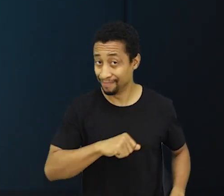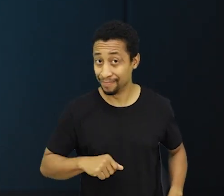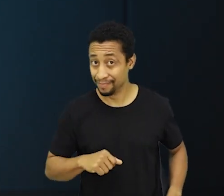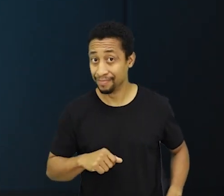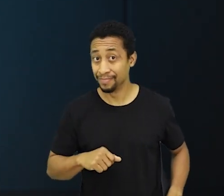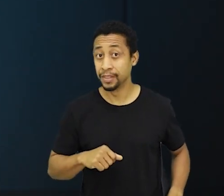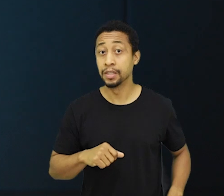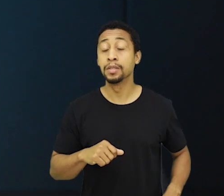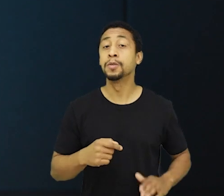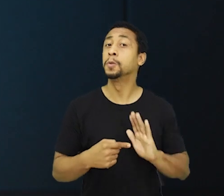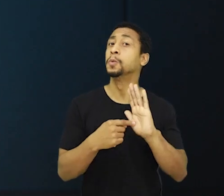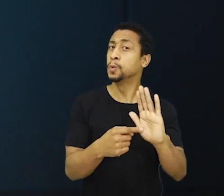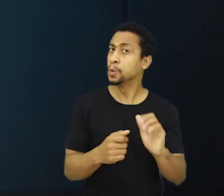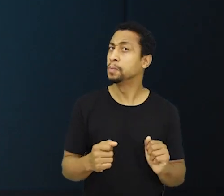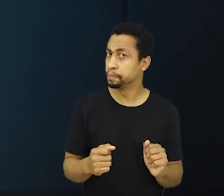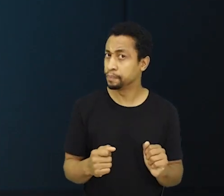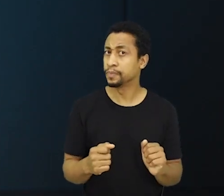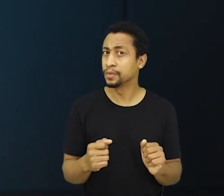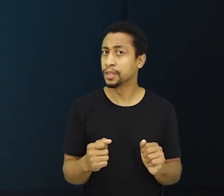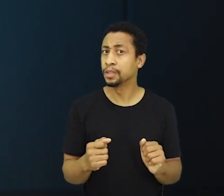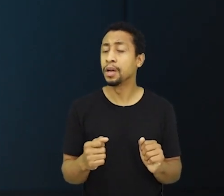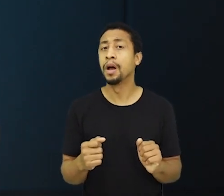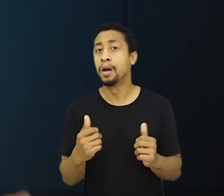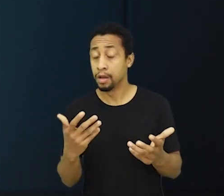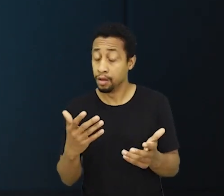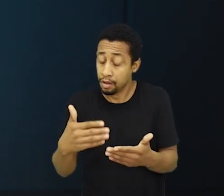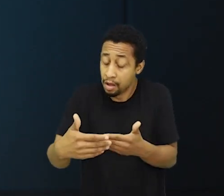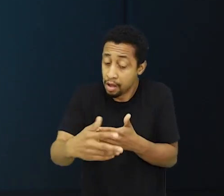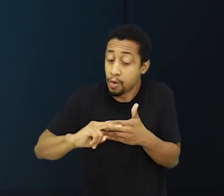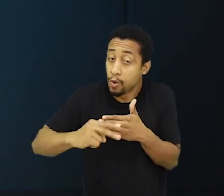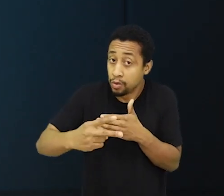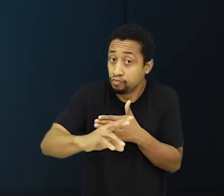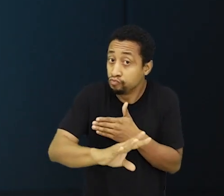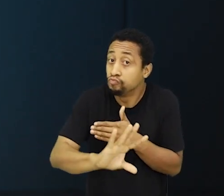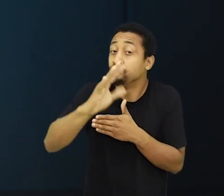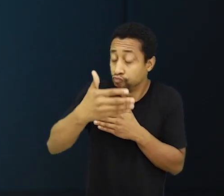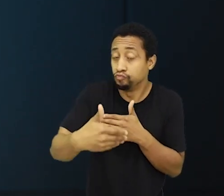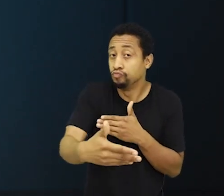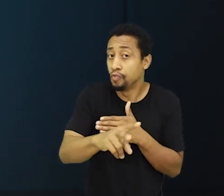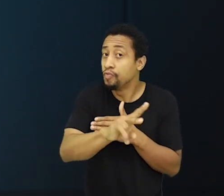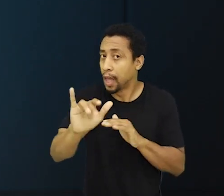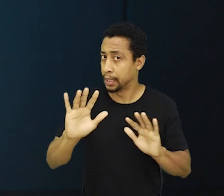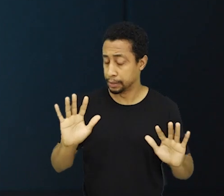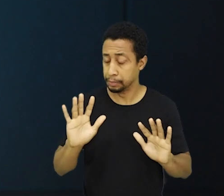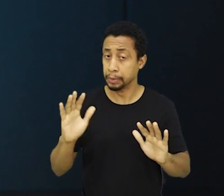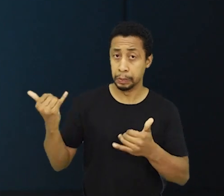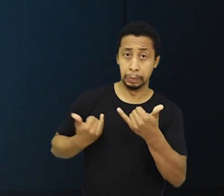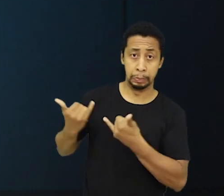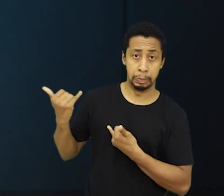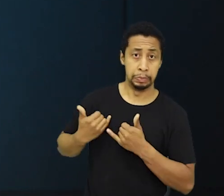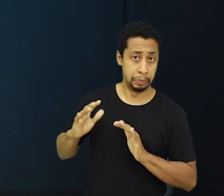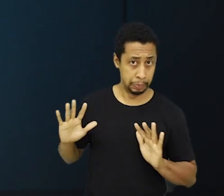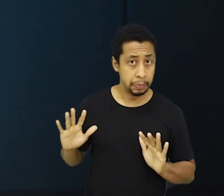E creio que as consequências ainda advirão, pelo que eu estou informado.